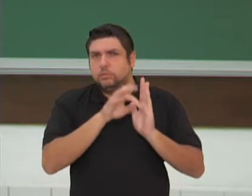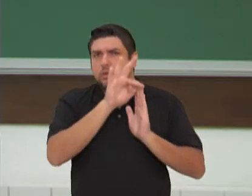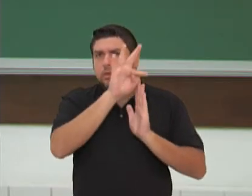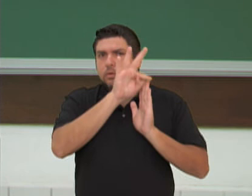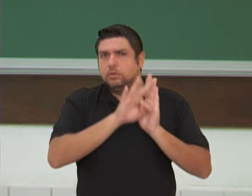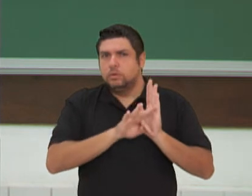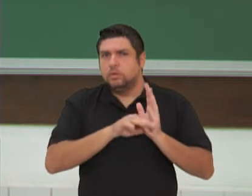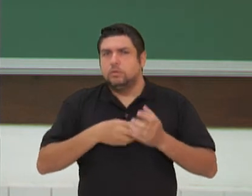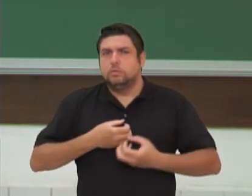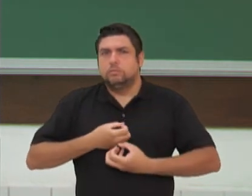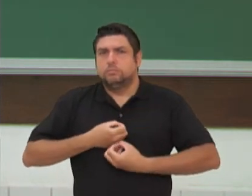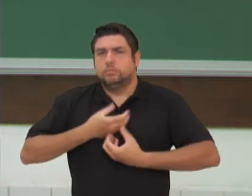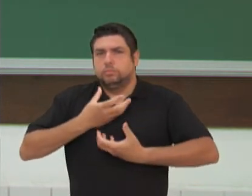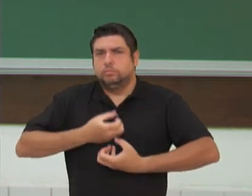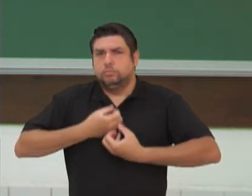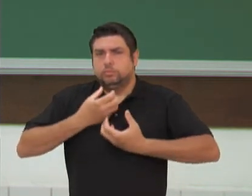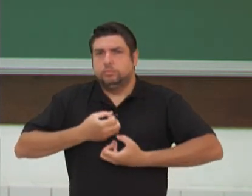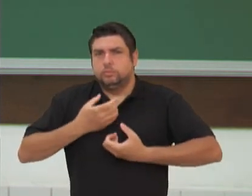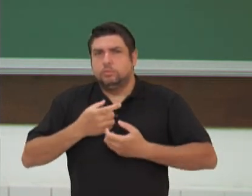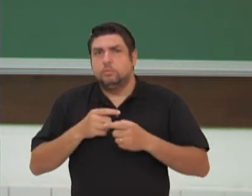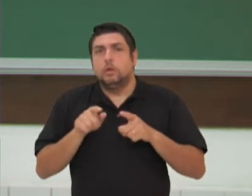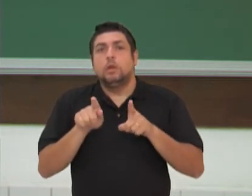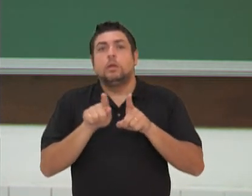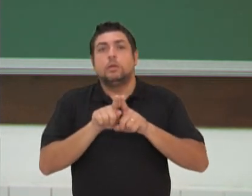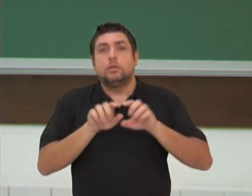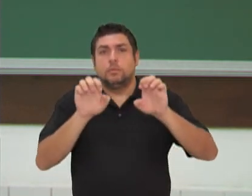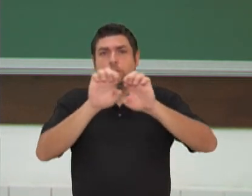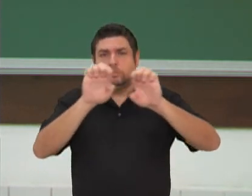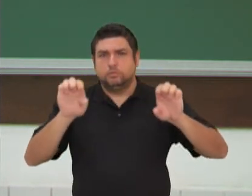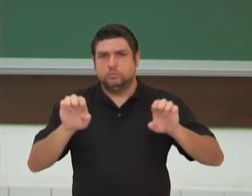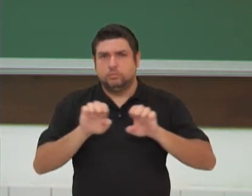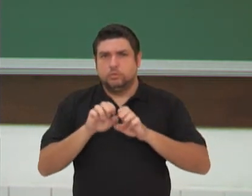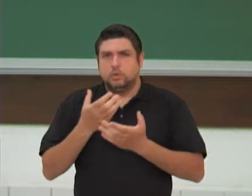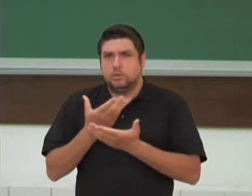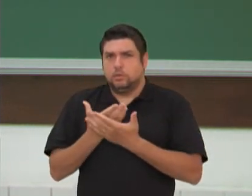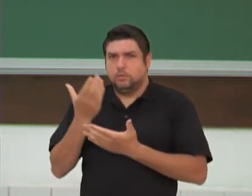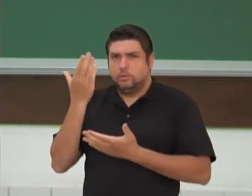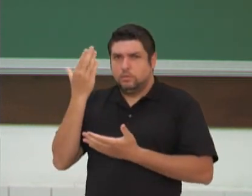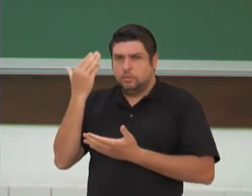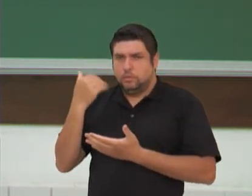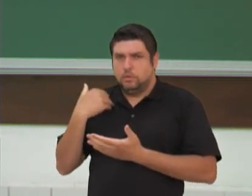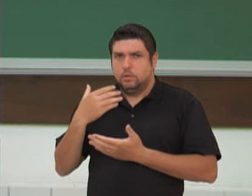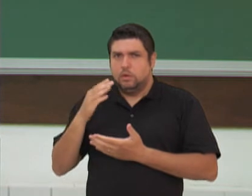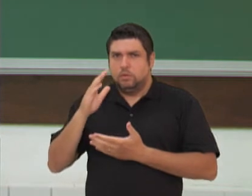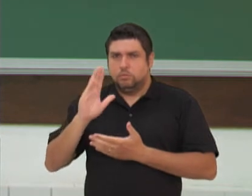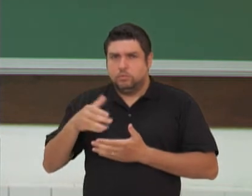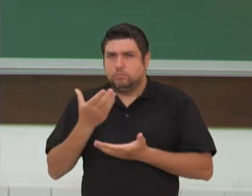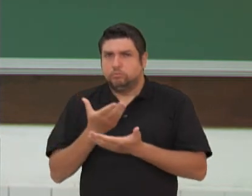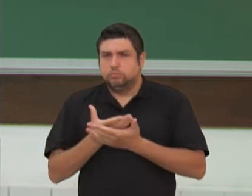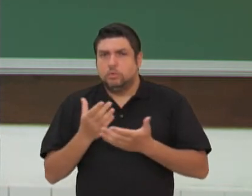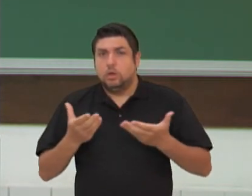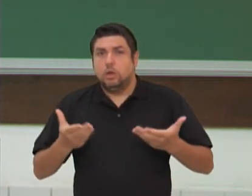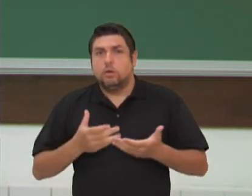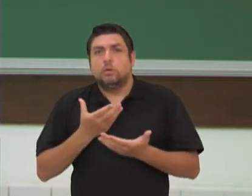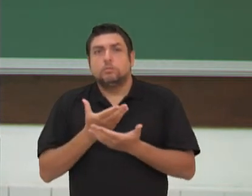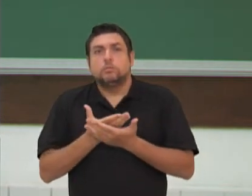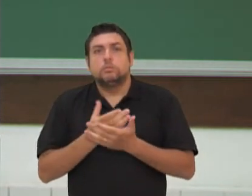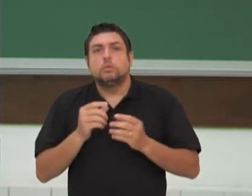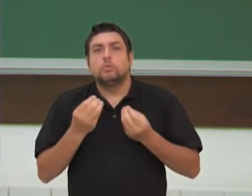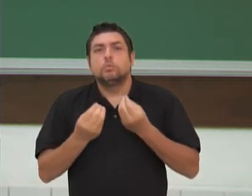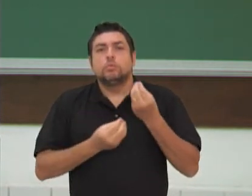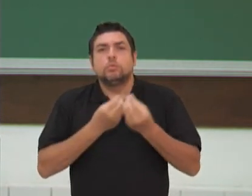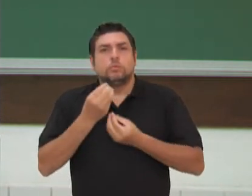que é o poema, e ao mesmo tempo uma estrutura que apareceu na aula anterior, que nós exploramos de uma outra forma, e nessa aula estamos